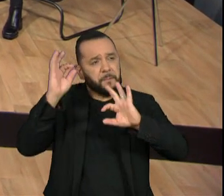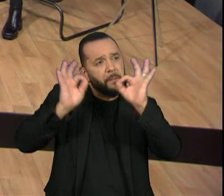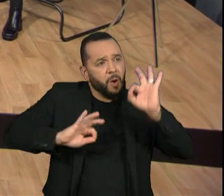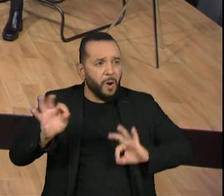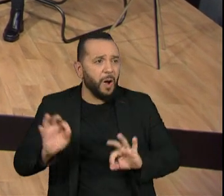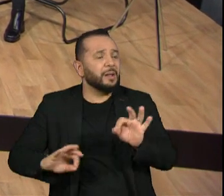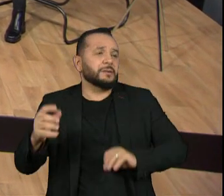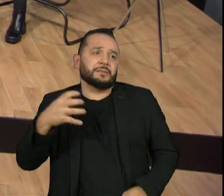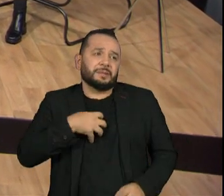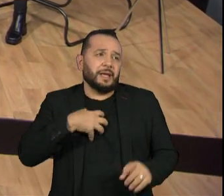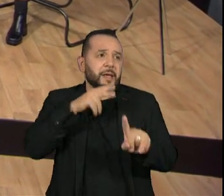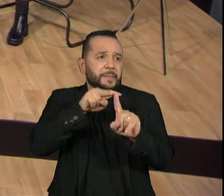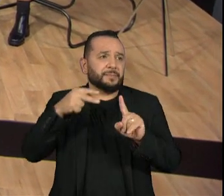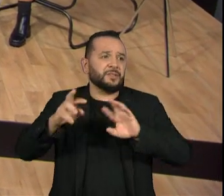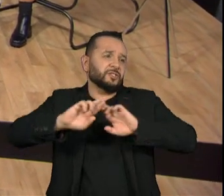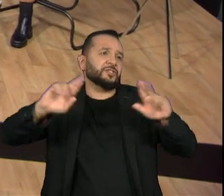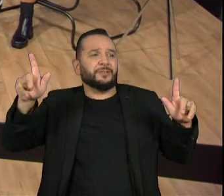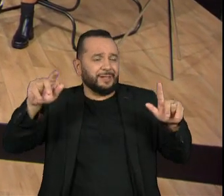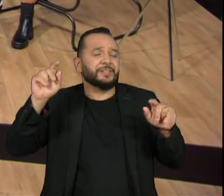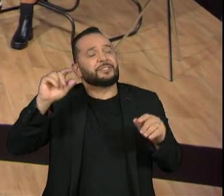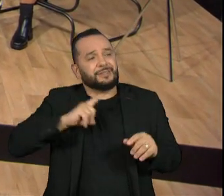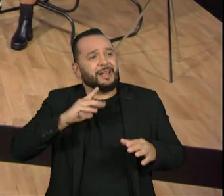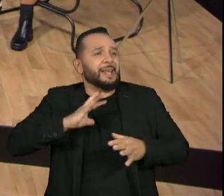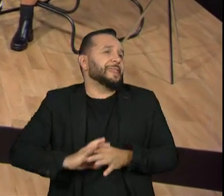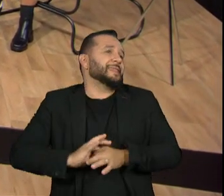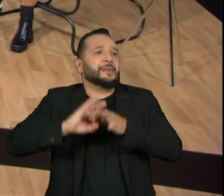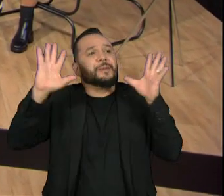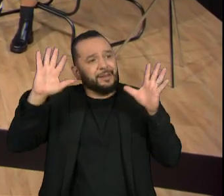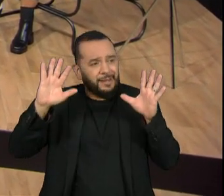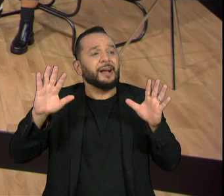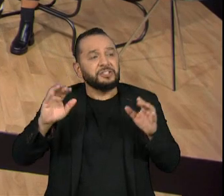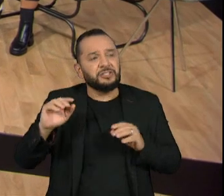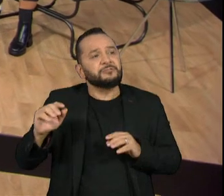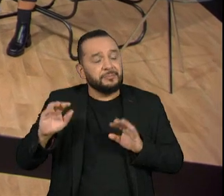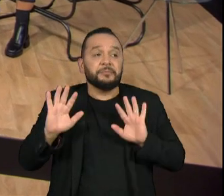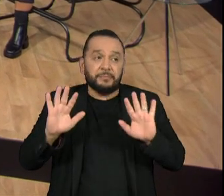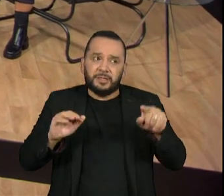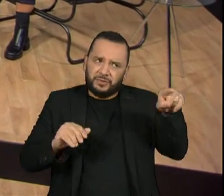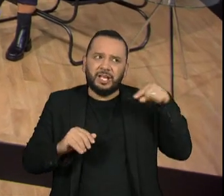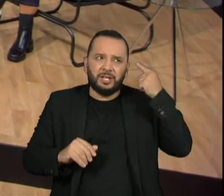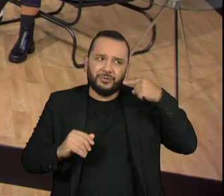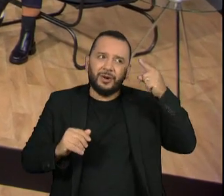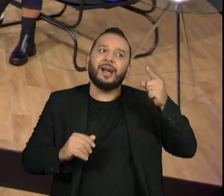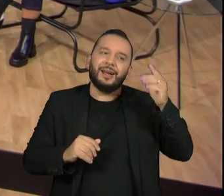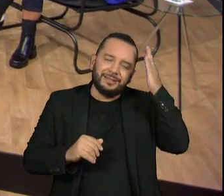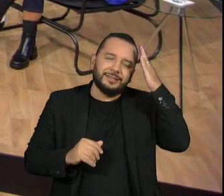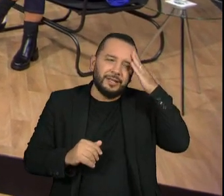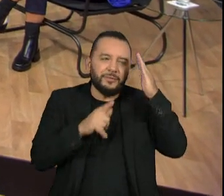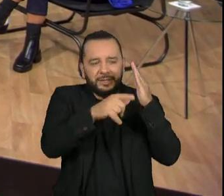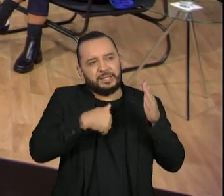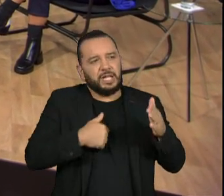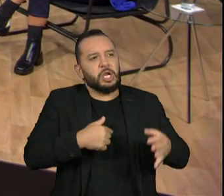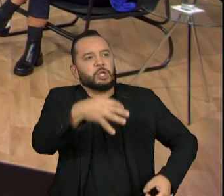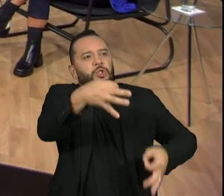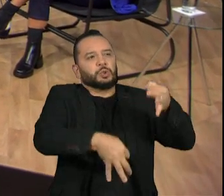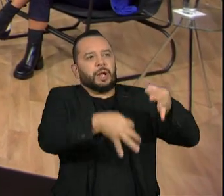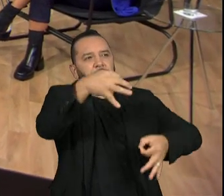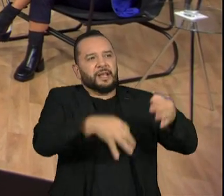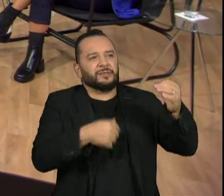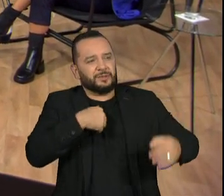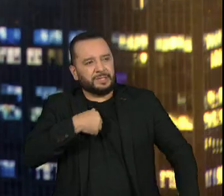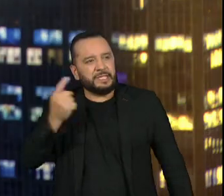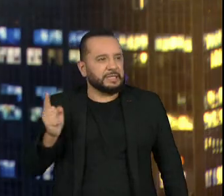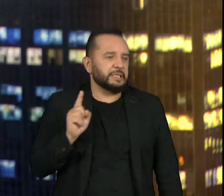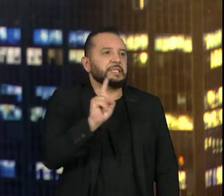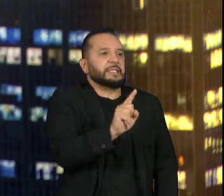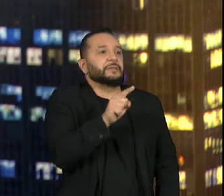tem essa questão mais da liberdade. Ela até falou assim, acho que no direito é um pouco diferente. De fato, você como advogada, nos tribunais, você já passou por isso? De